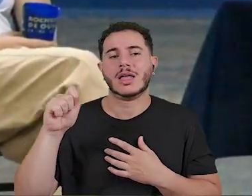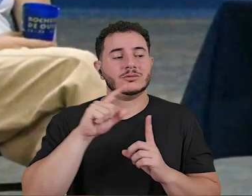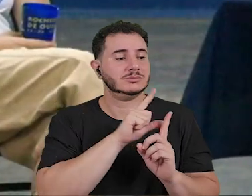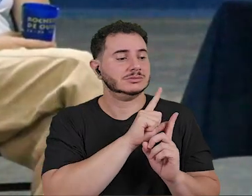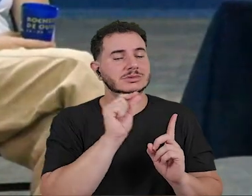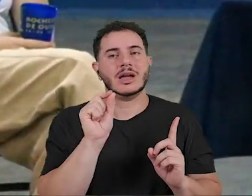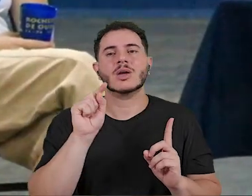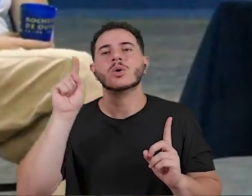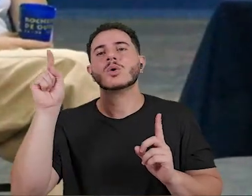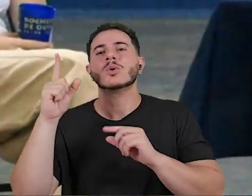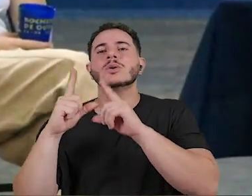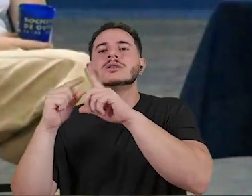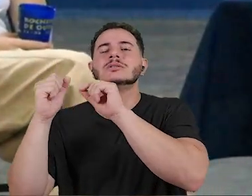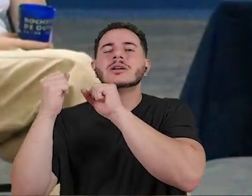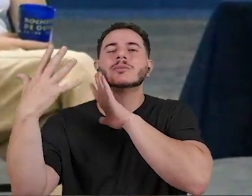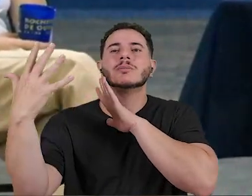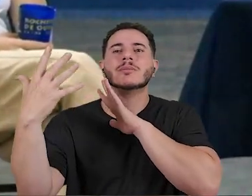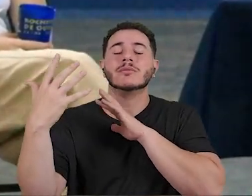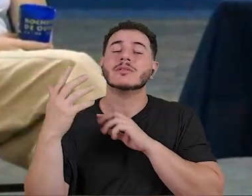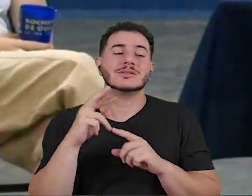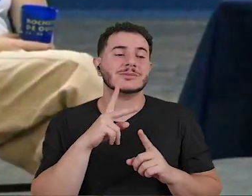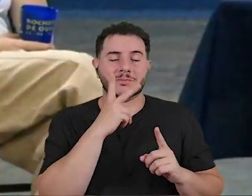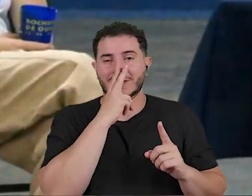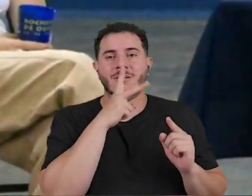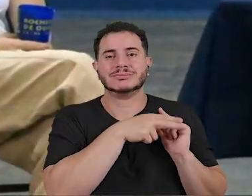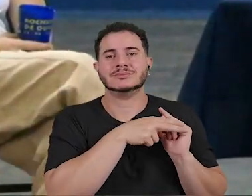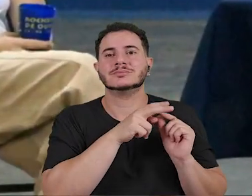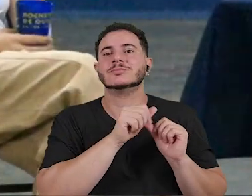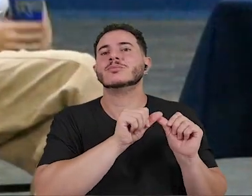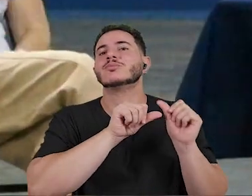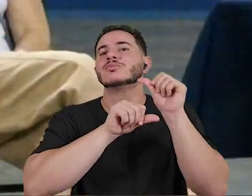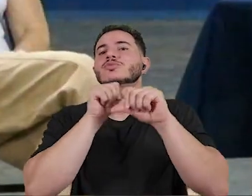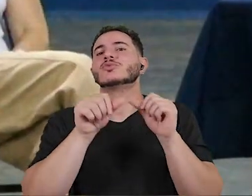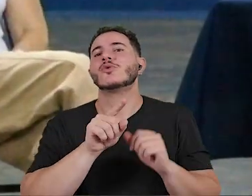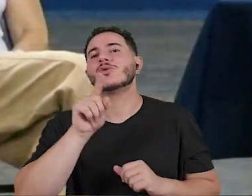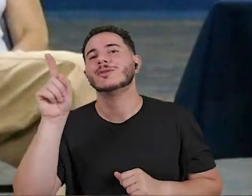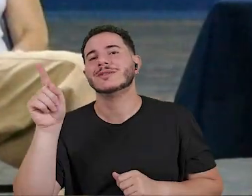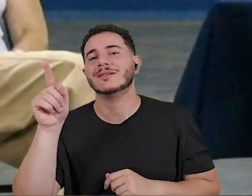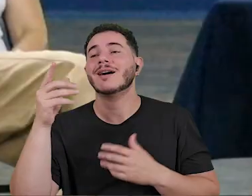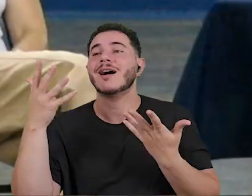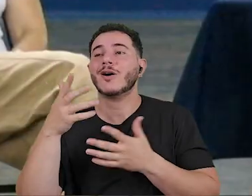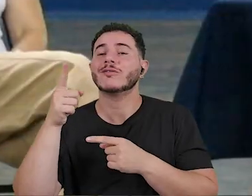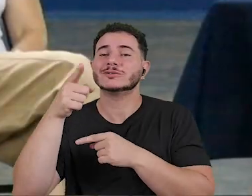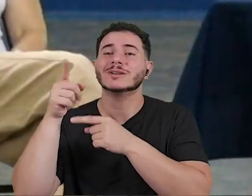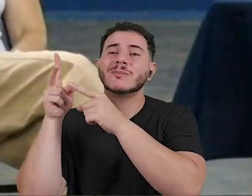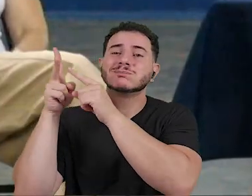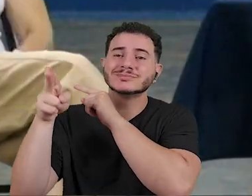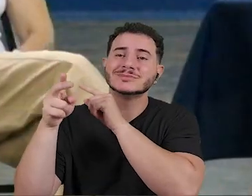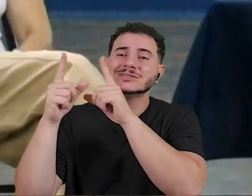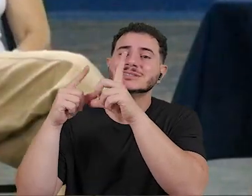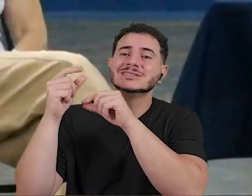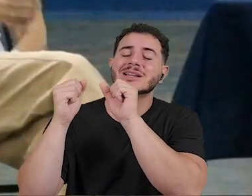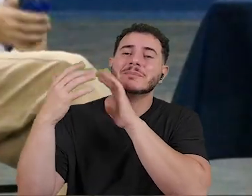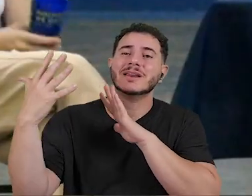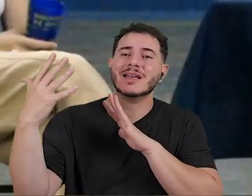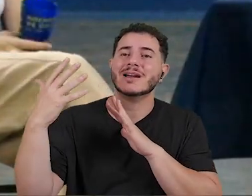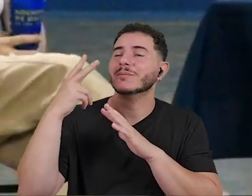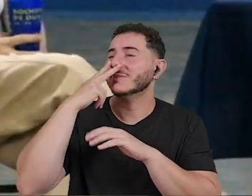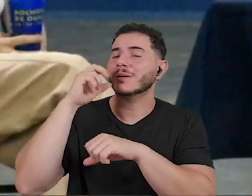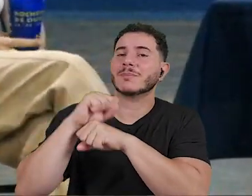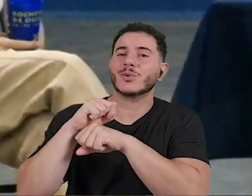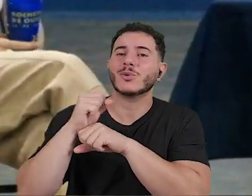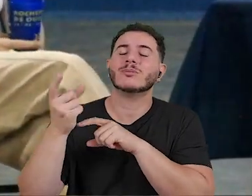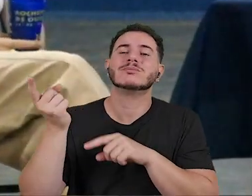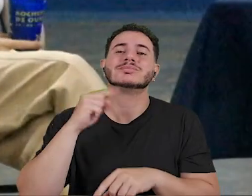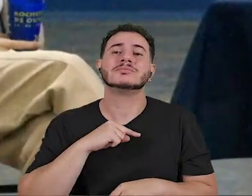atrás. E aí, depois de um tempo, esse amor continua, de certa forma. Se tem a referência, você mesmo já cantou muitas músicas